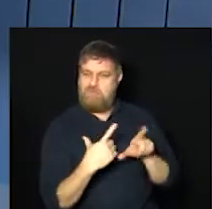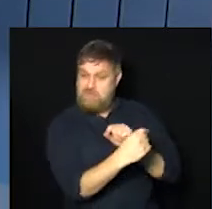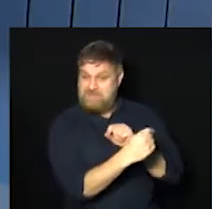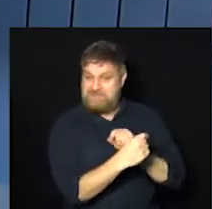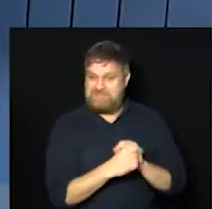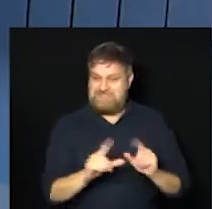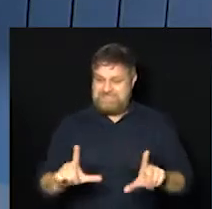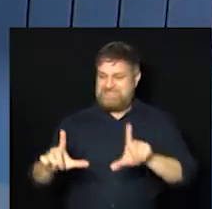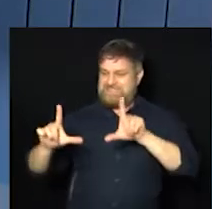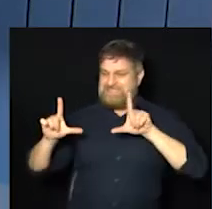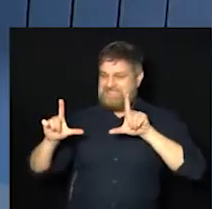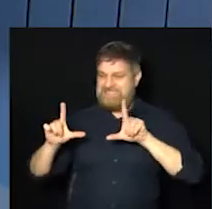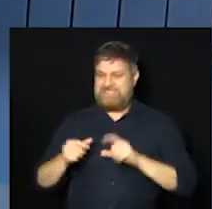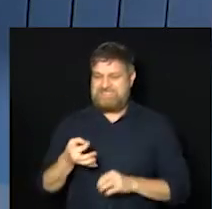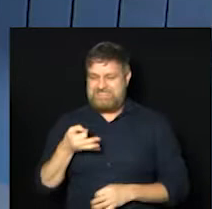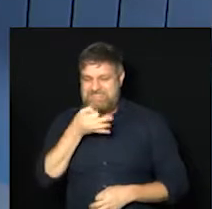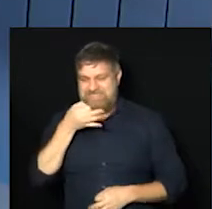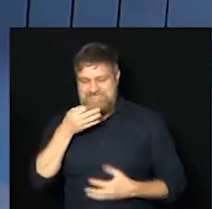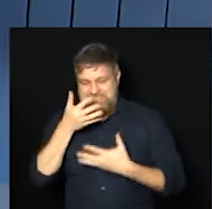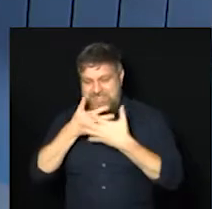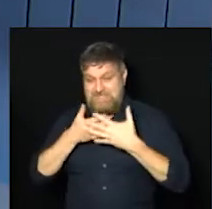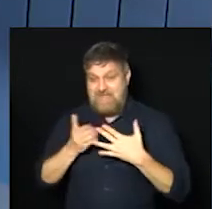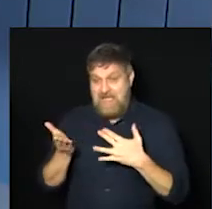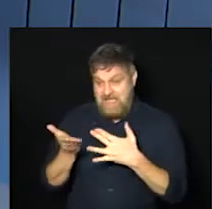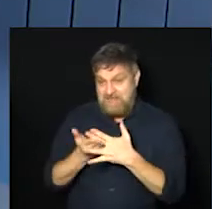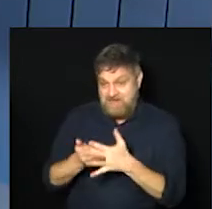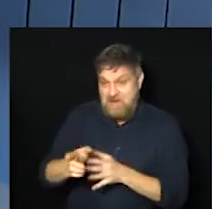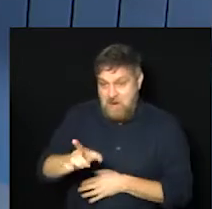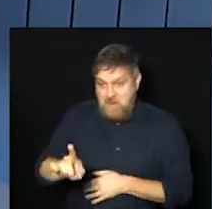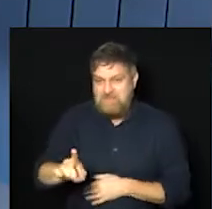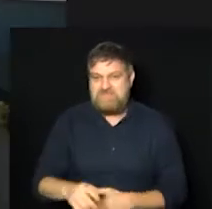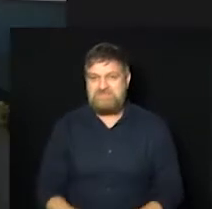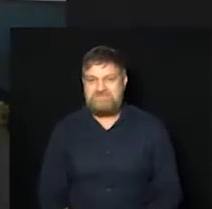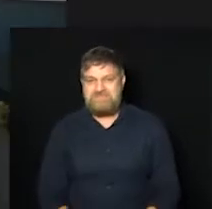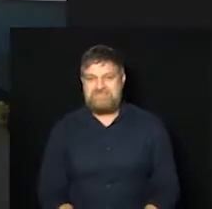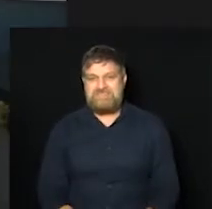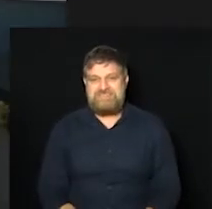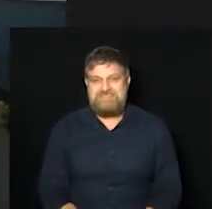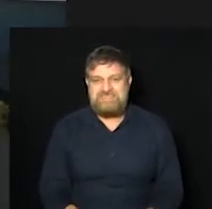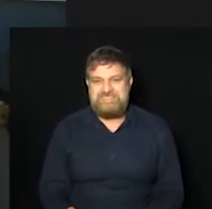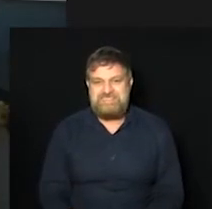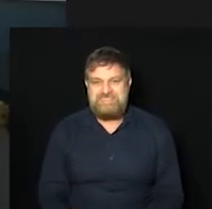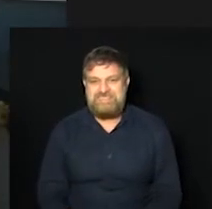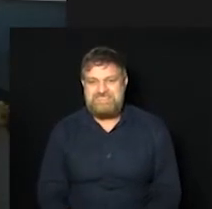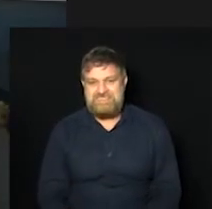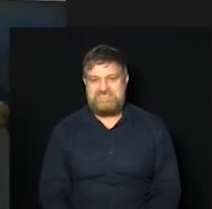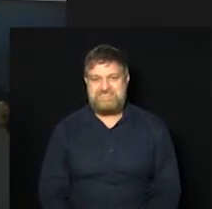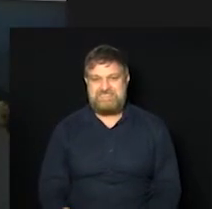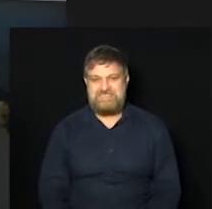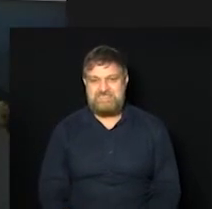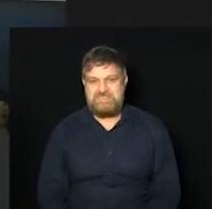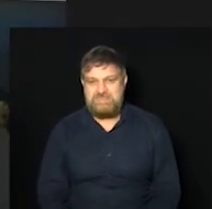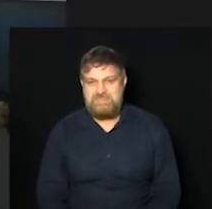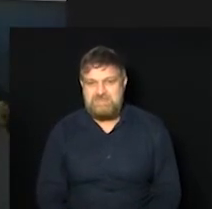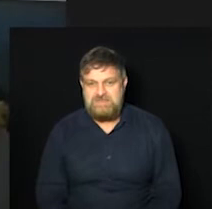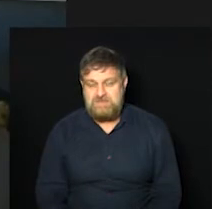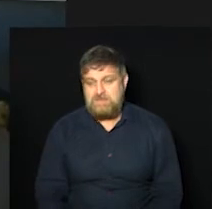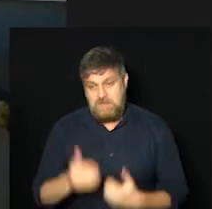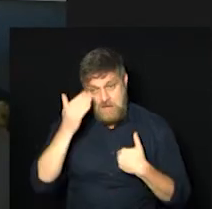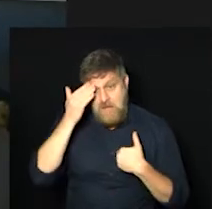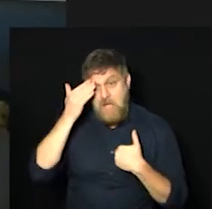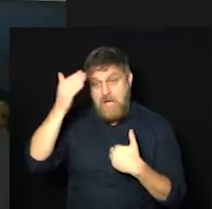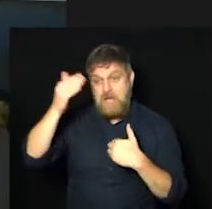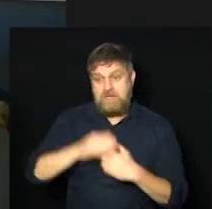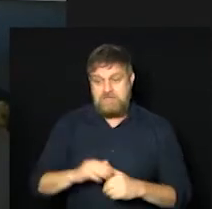e em seguida a gente vai fazer o último intervalo aqui no nosso Câmara Total. Opa! Agradecendo primeiramente